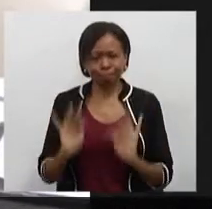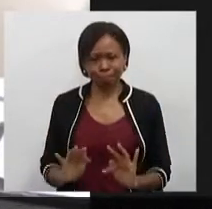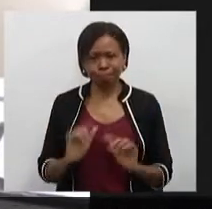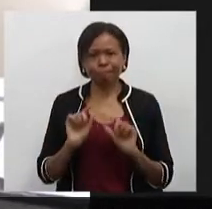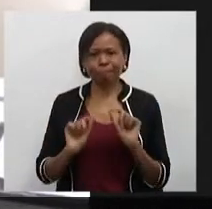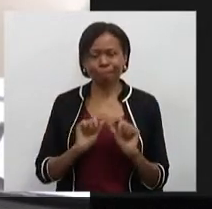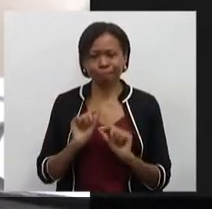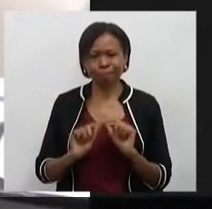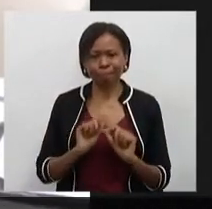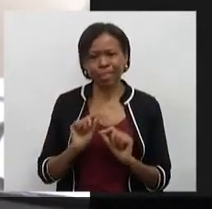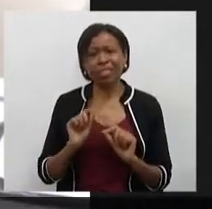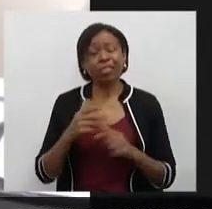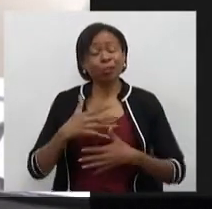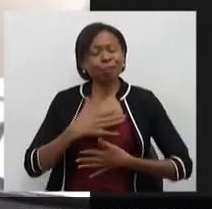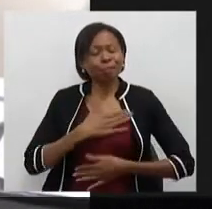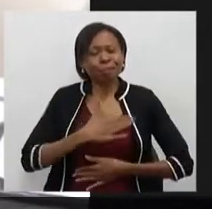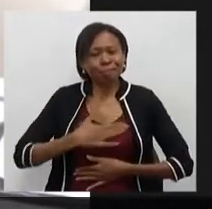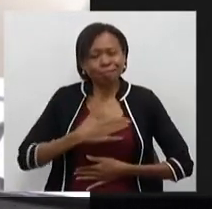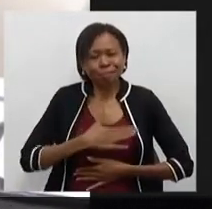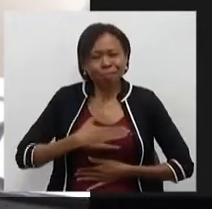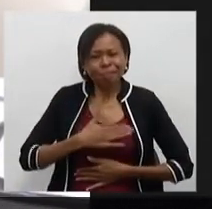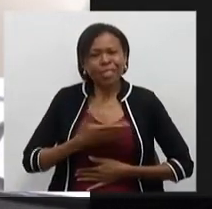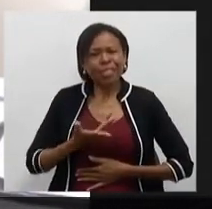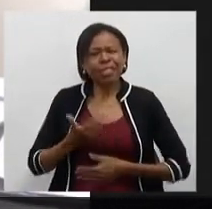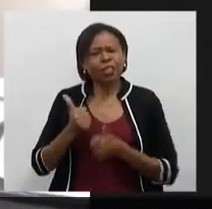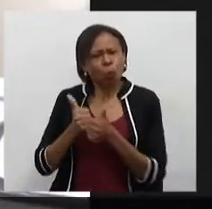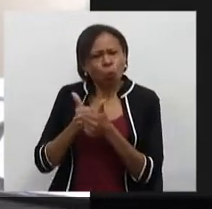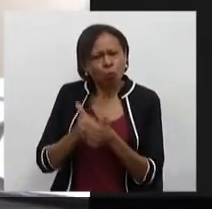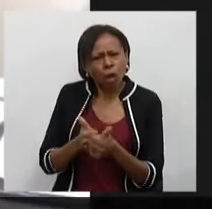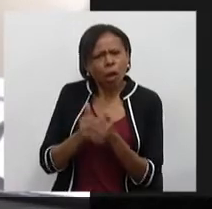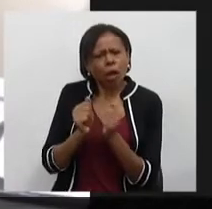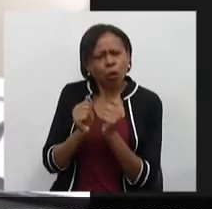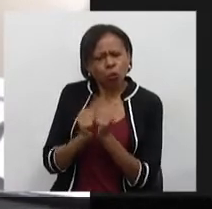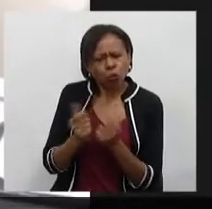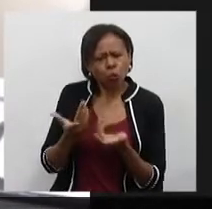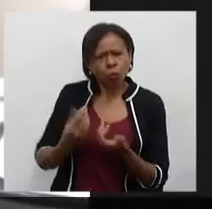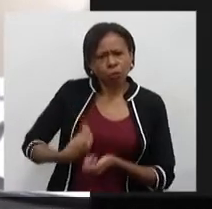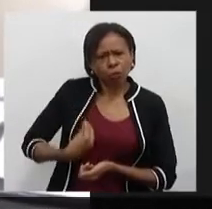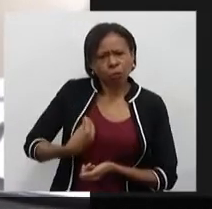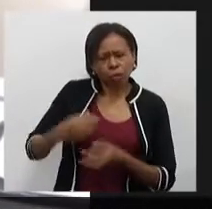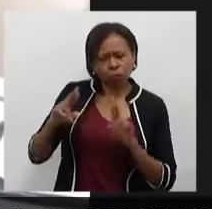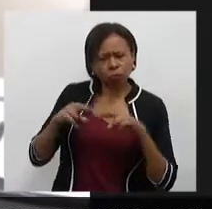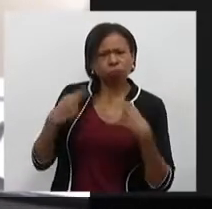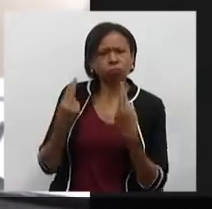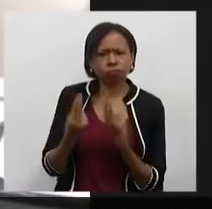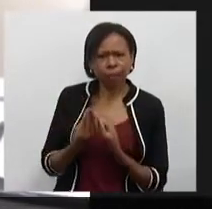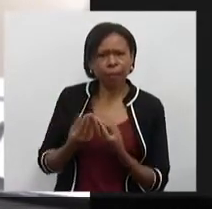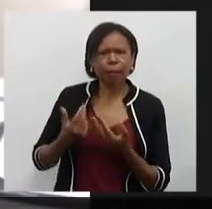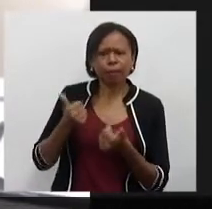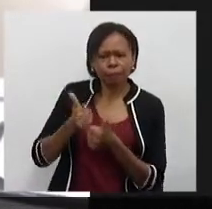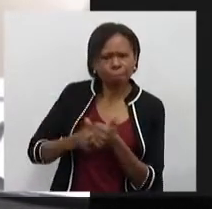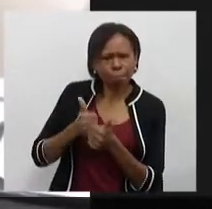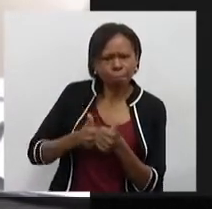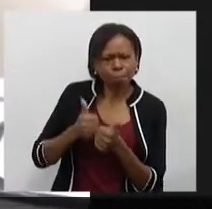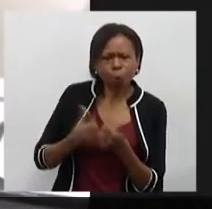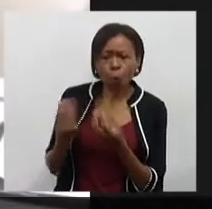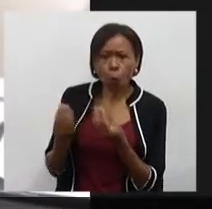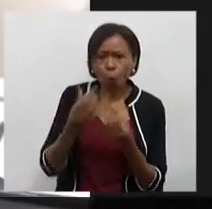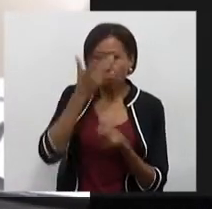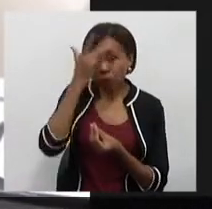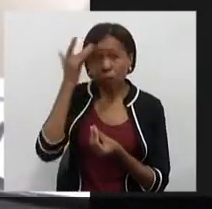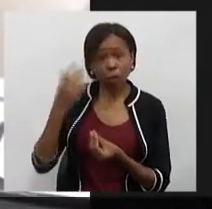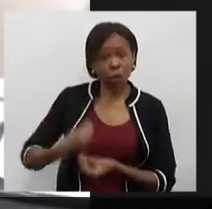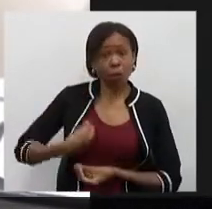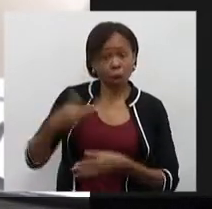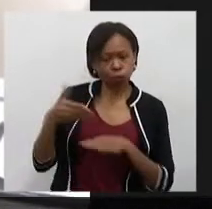gente fica satisfeito de poder acompanhar uma reunião como essa, com um engajamento tão grande, com tantas pessoas participando, porque